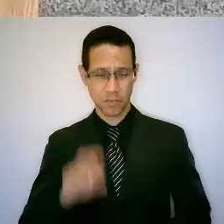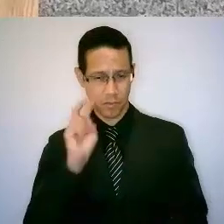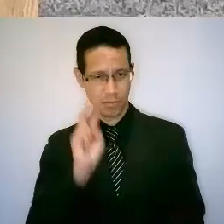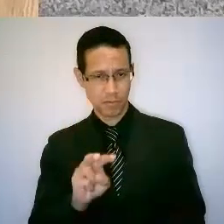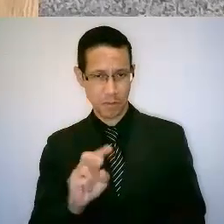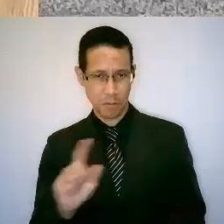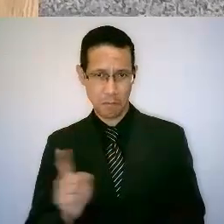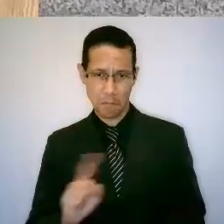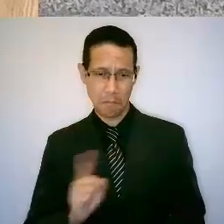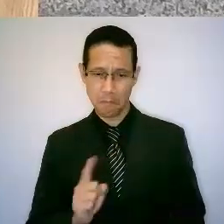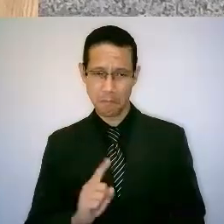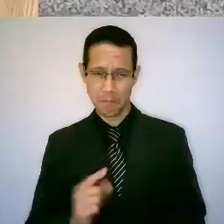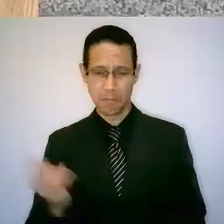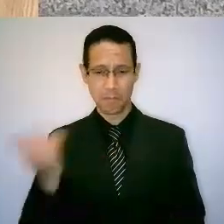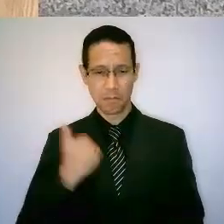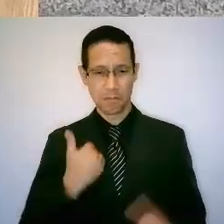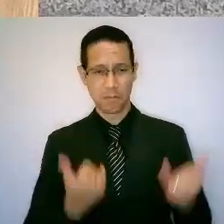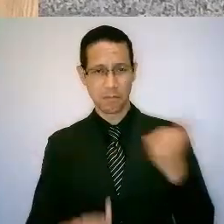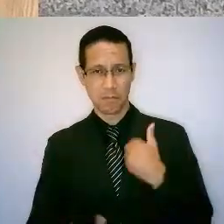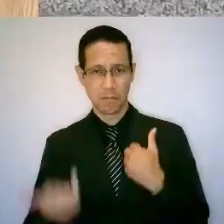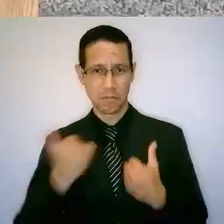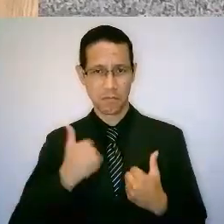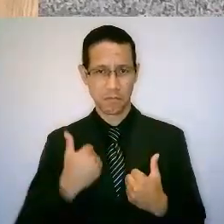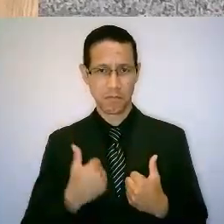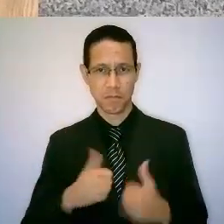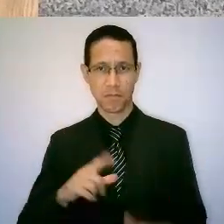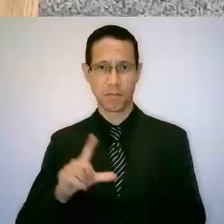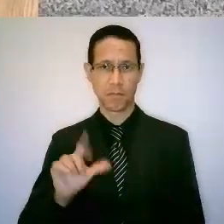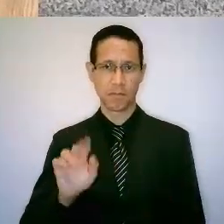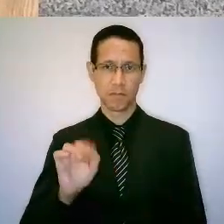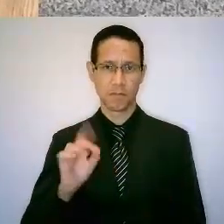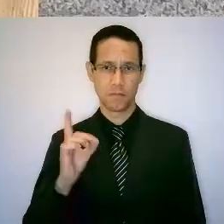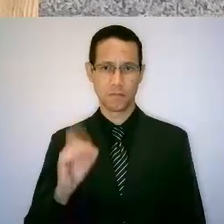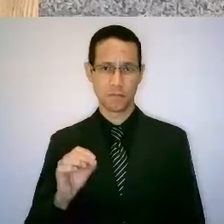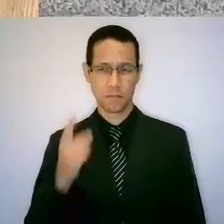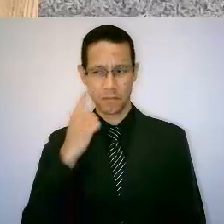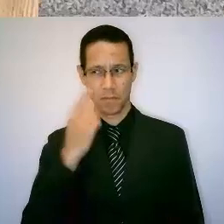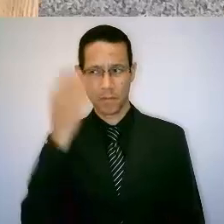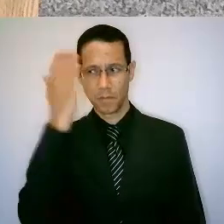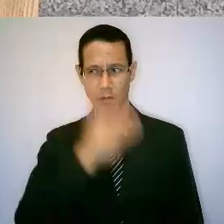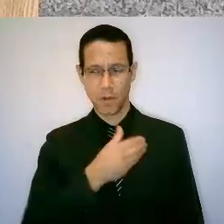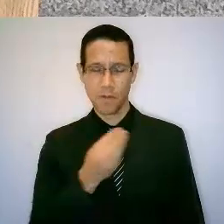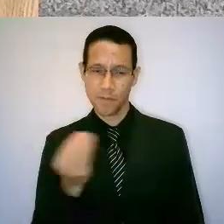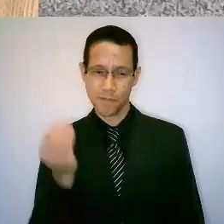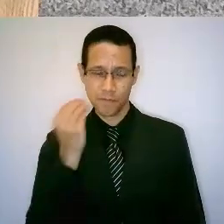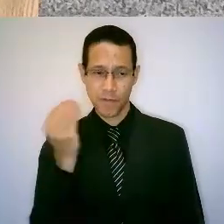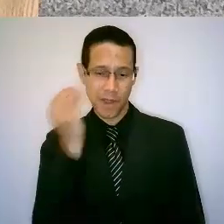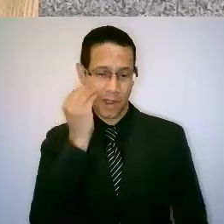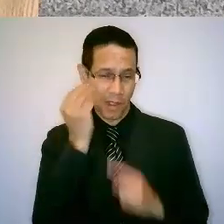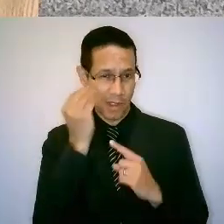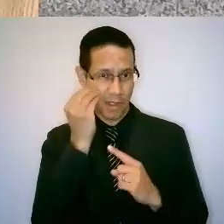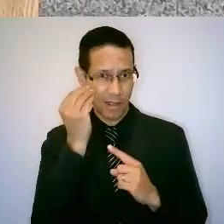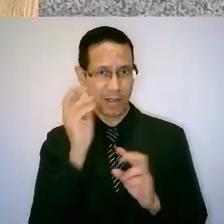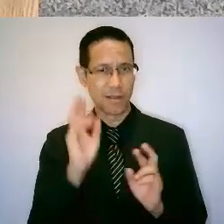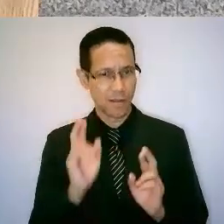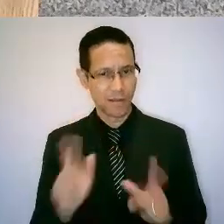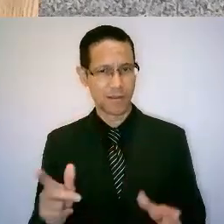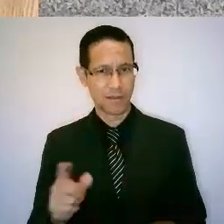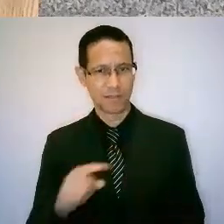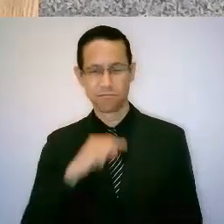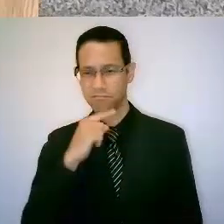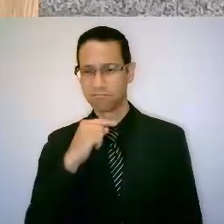os lados Como eu disse ajudam para o crime Consumado mas para o crime tentado pouco tem a dizer ou quando dizem na verdade